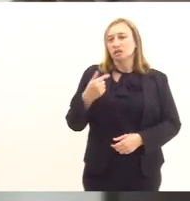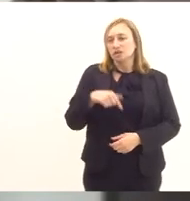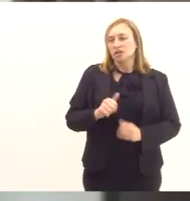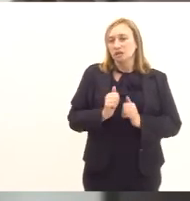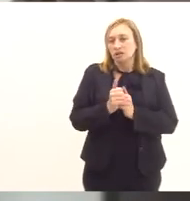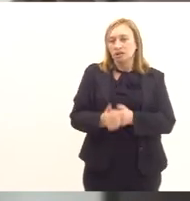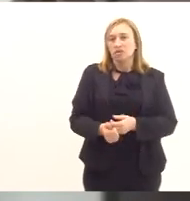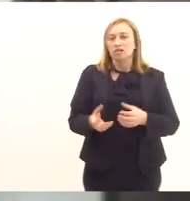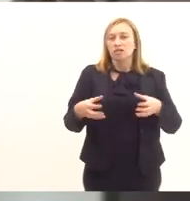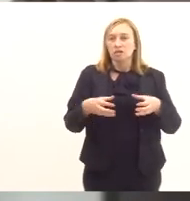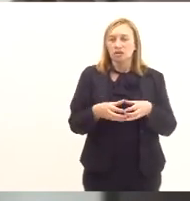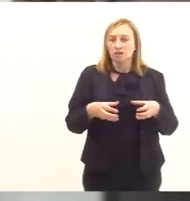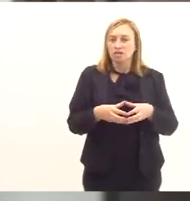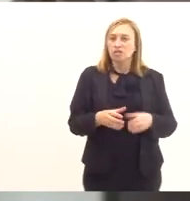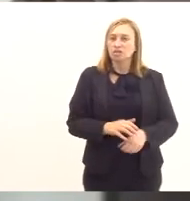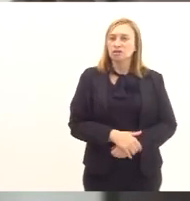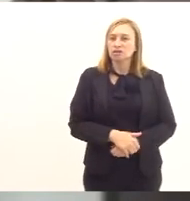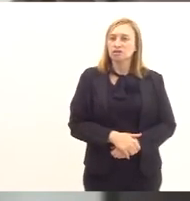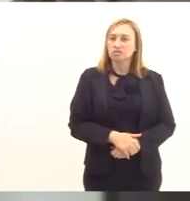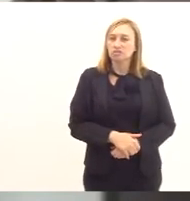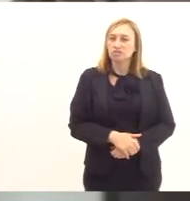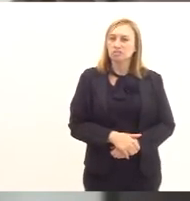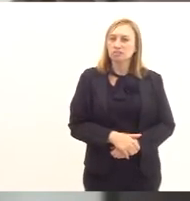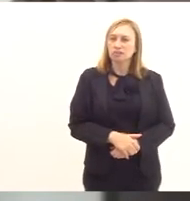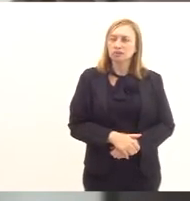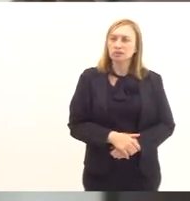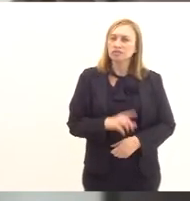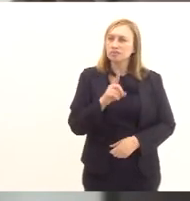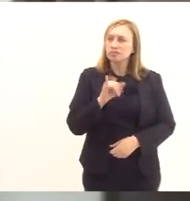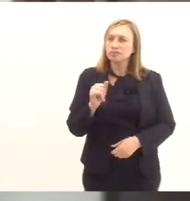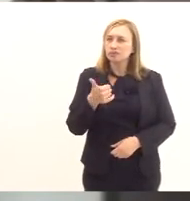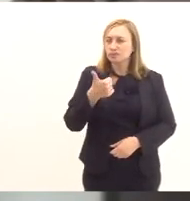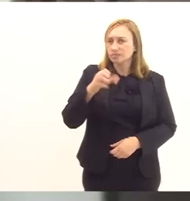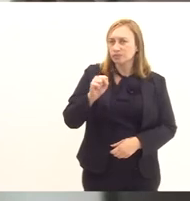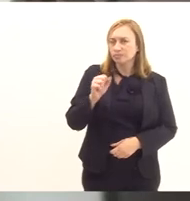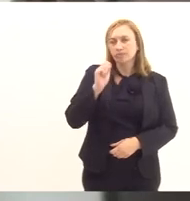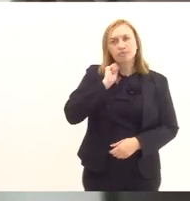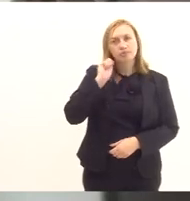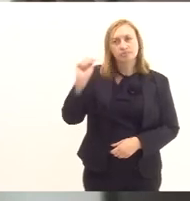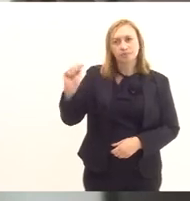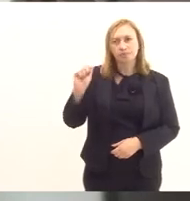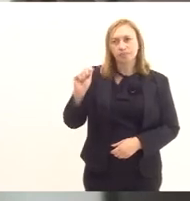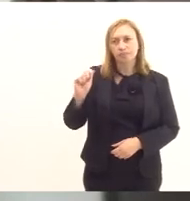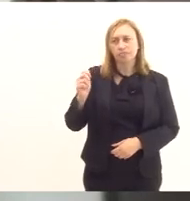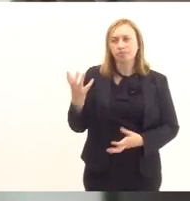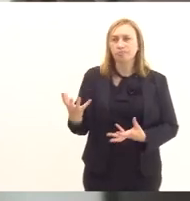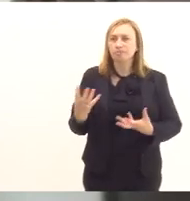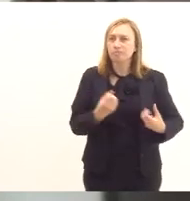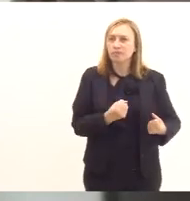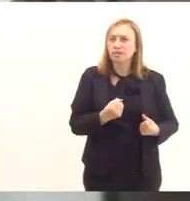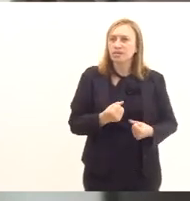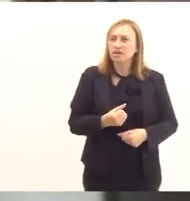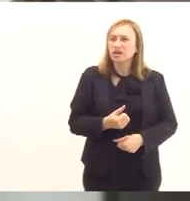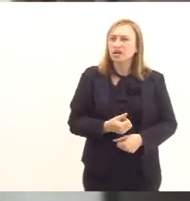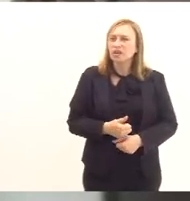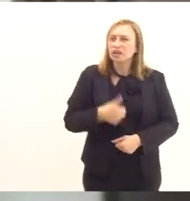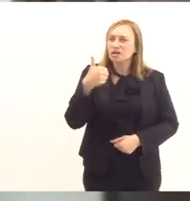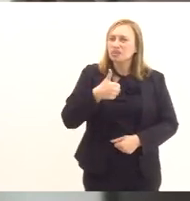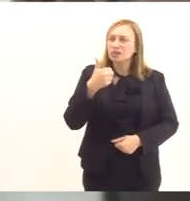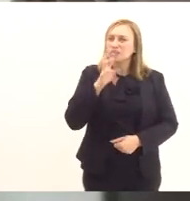acompanhando a condição no no dia Dezoito de Abril a gente recebeu o primeiro